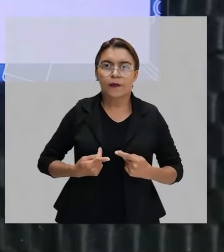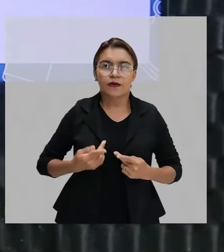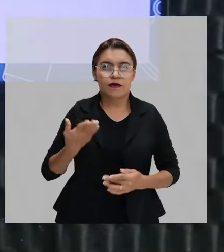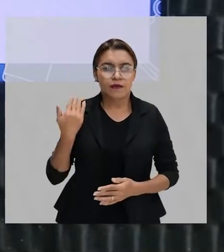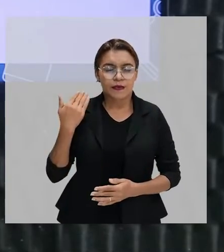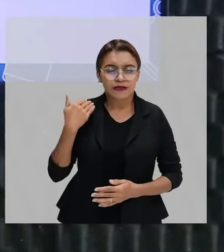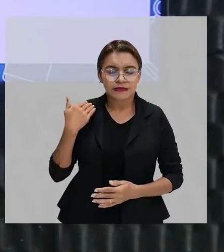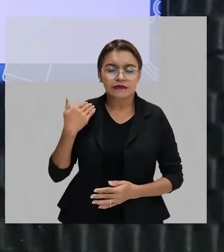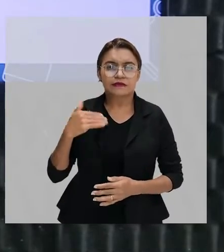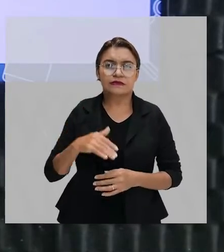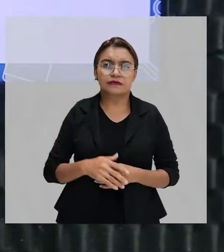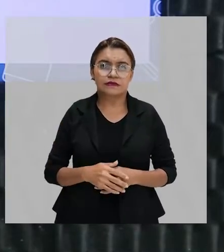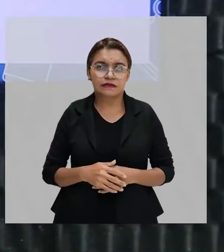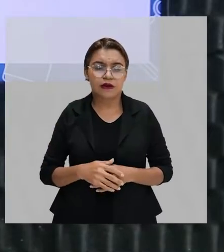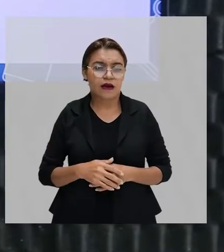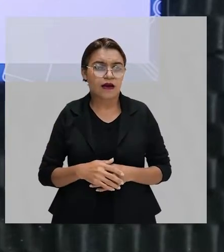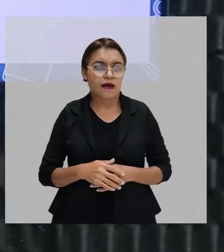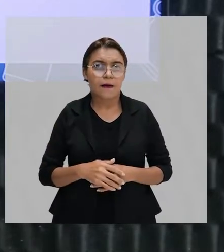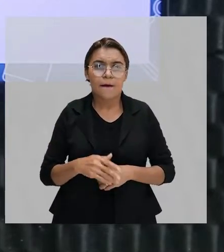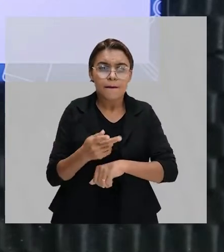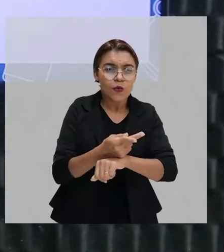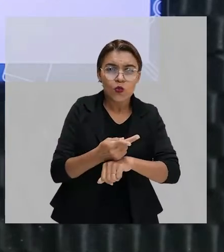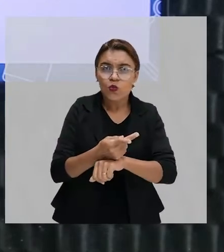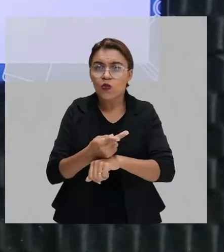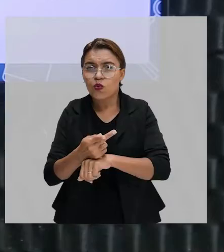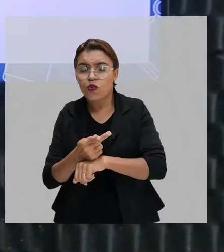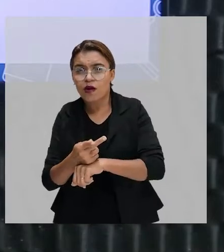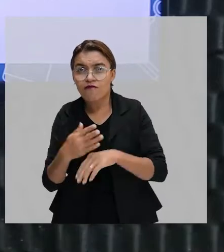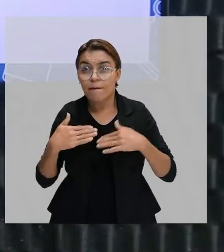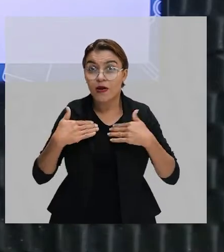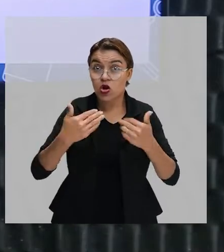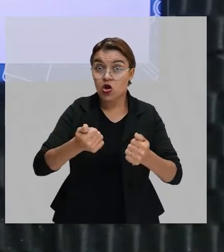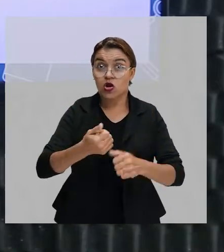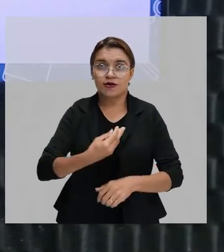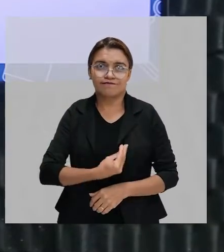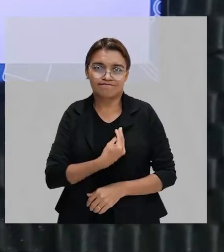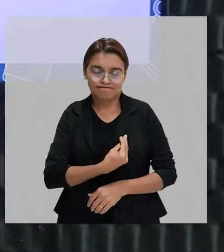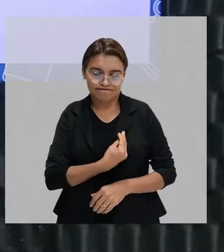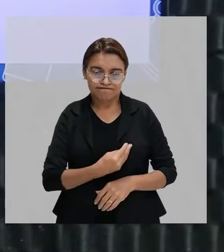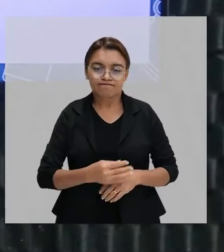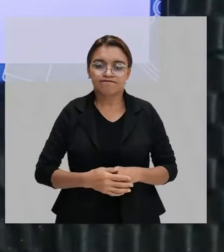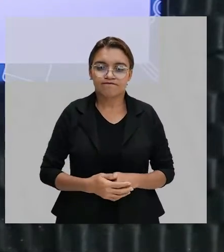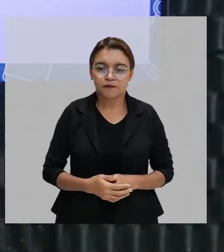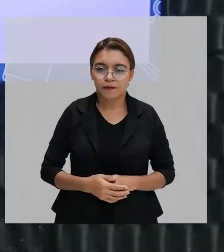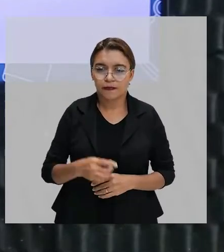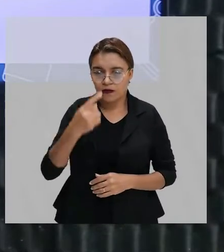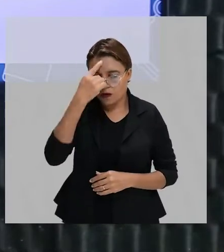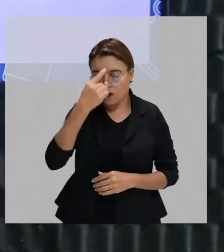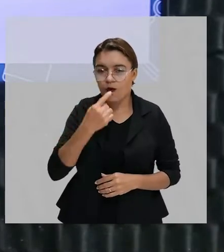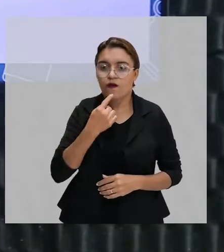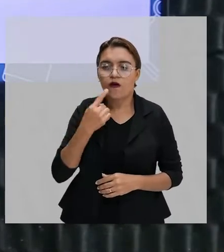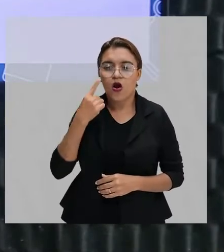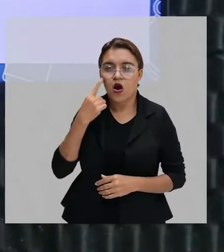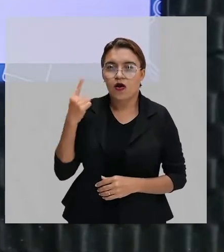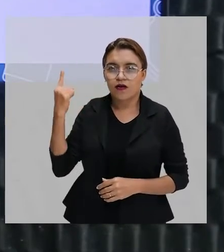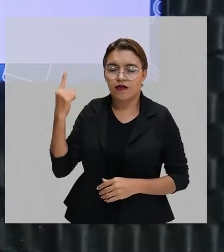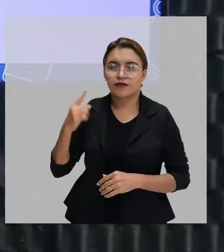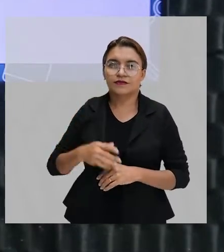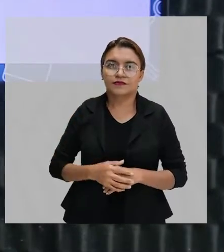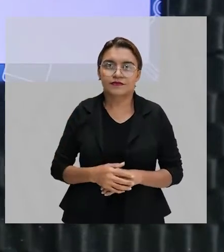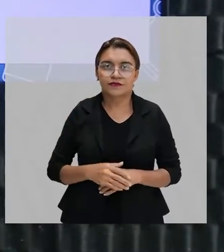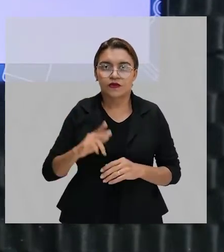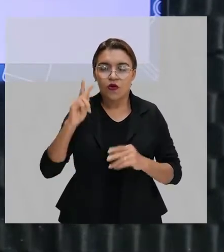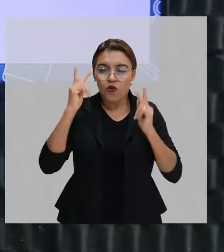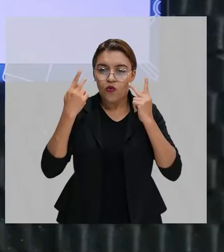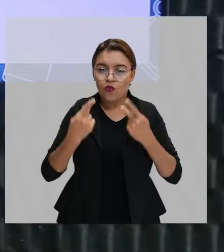buscava a sua sobrevivência na imagem aí ó tá o homem da pré-história com